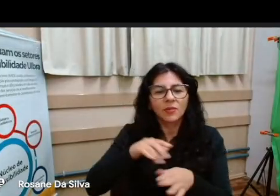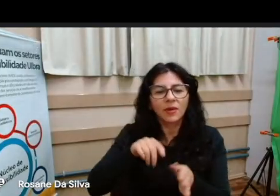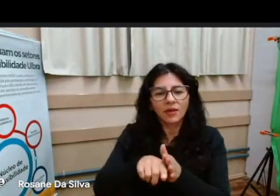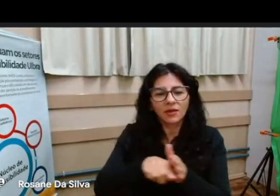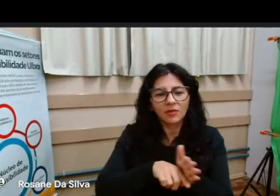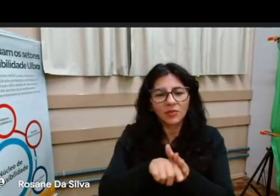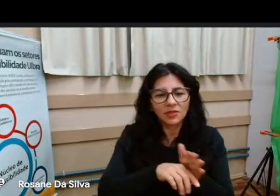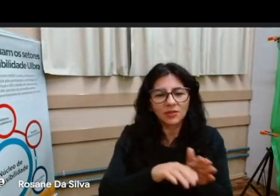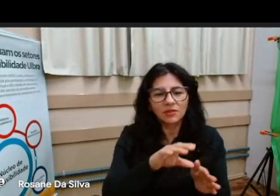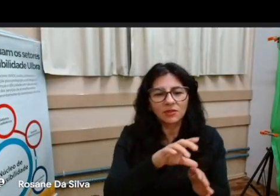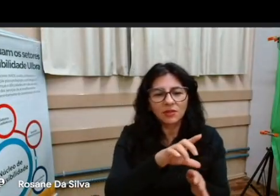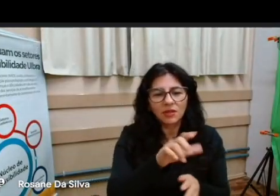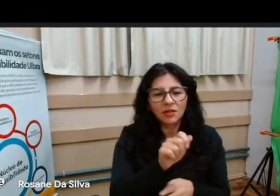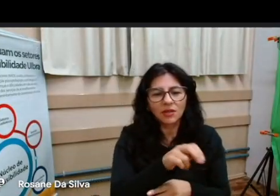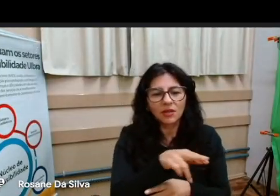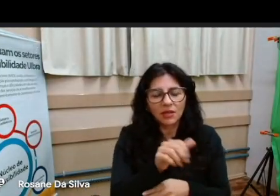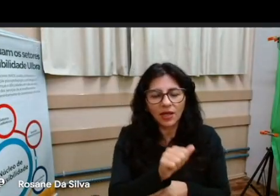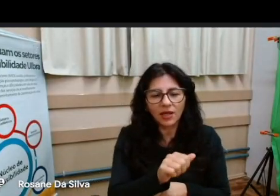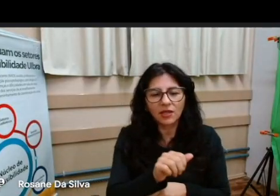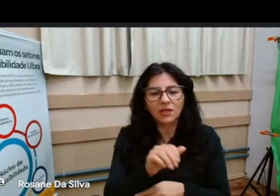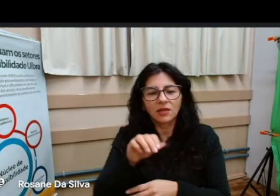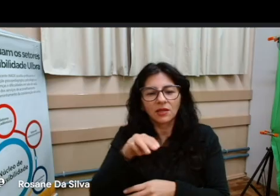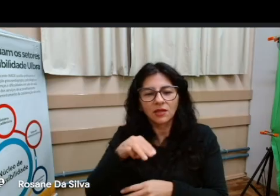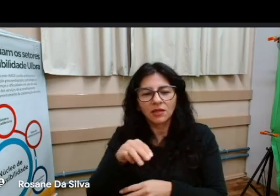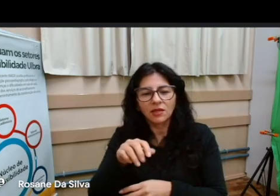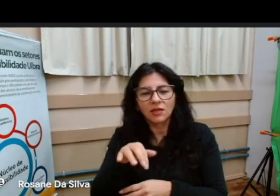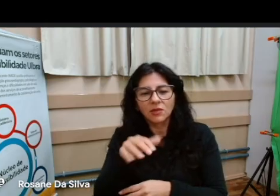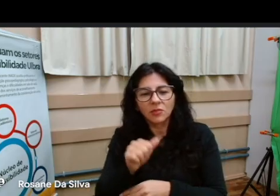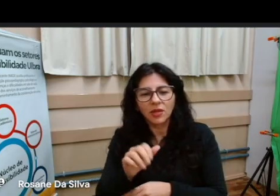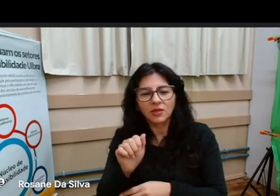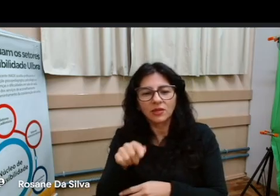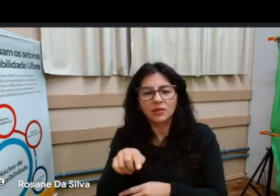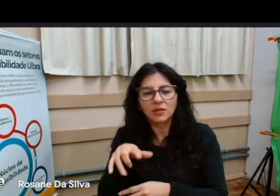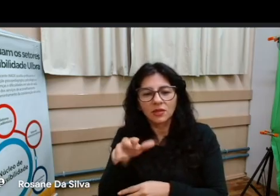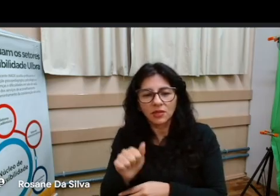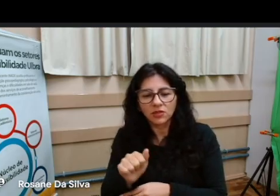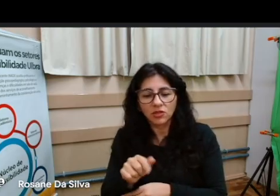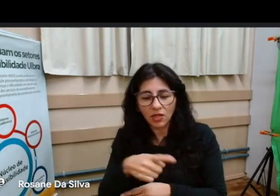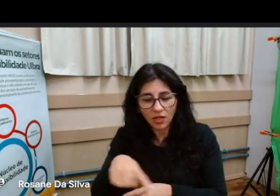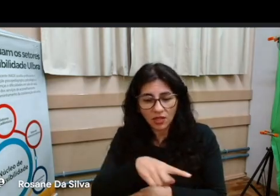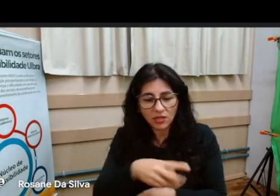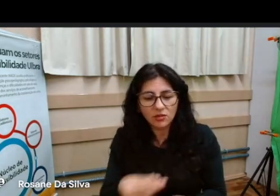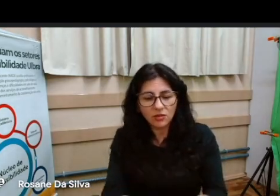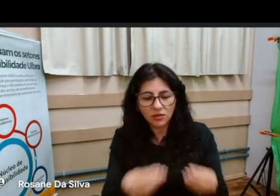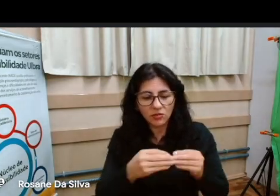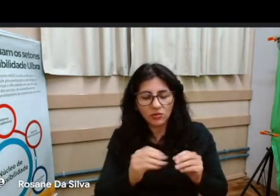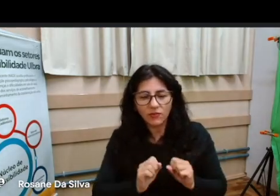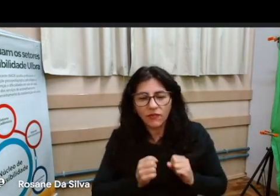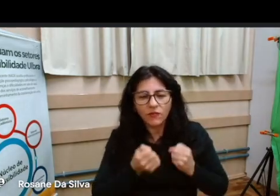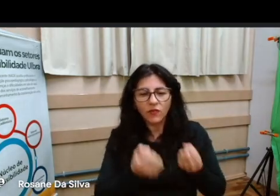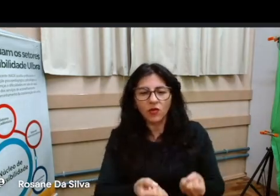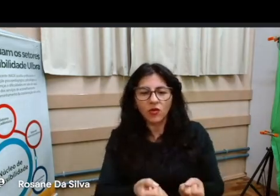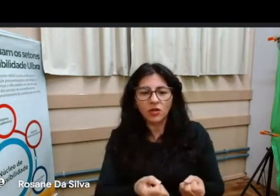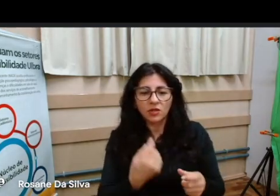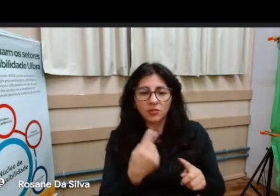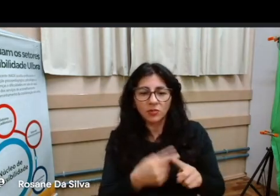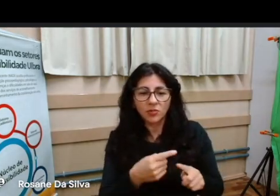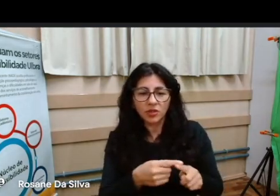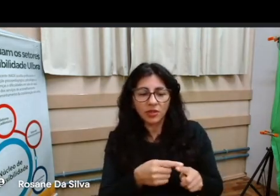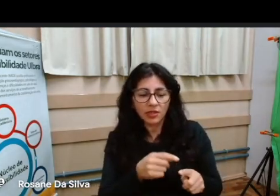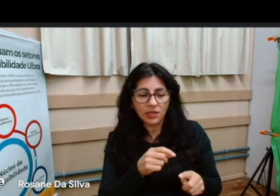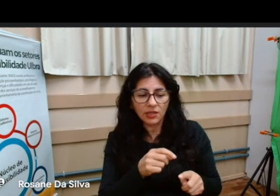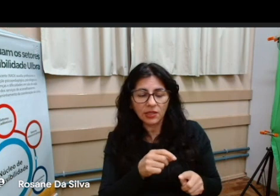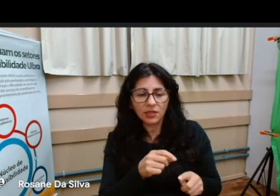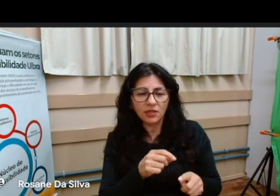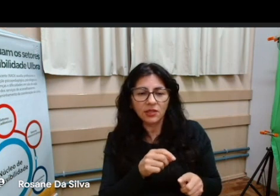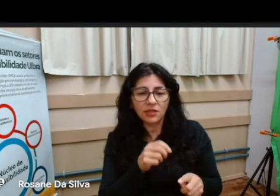clara e com a Mari e Enfim acho que isso que que nos fortalece não a gente parece que a gente tá sozinho né cada